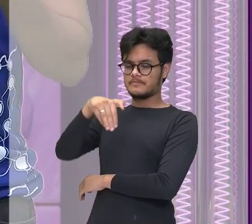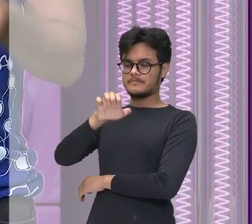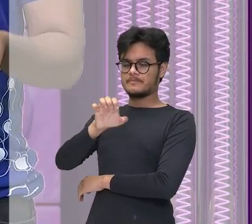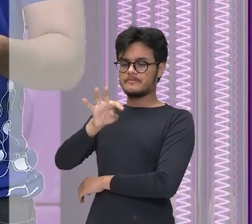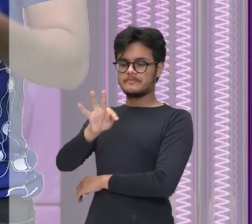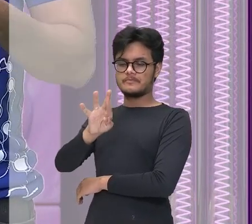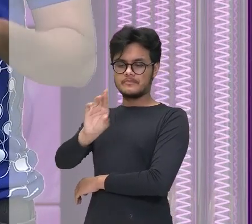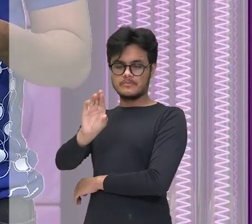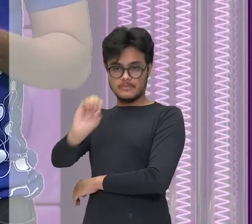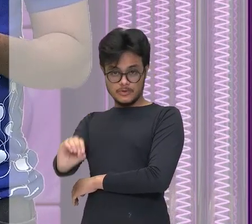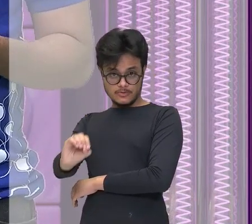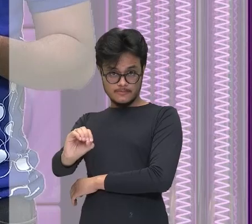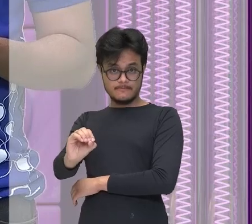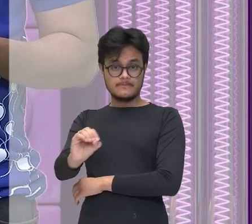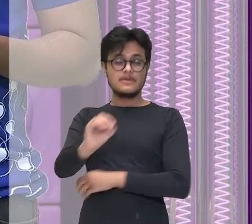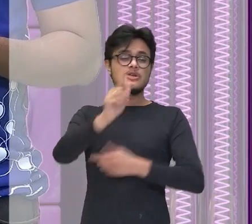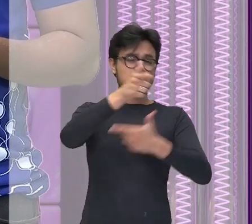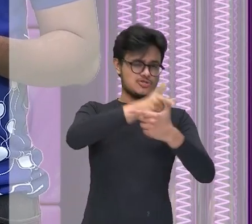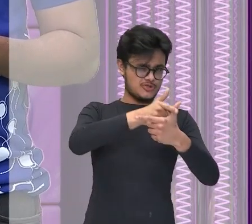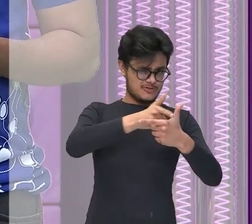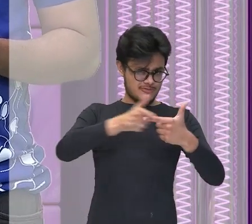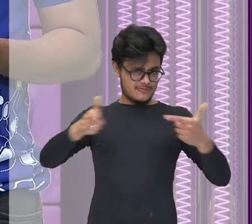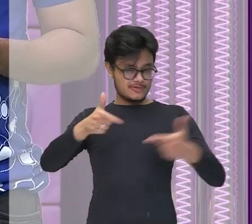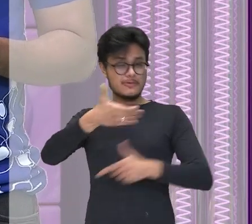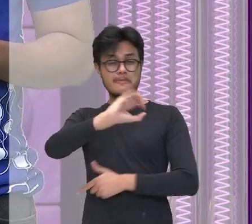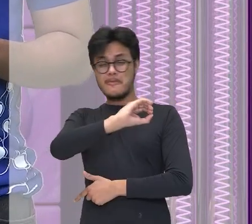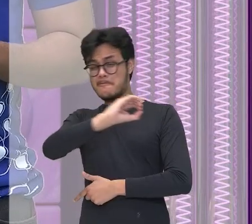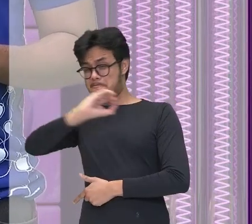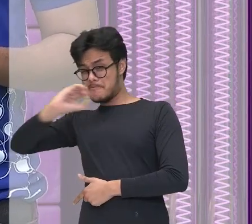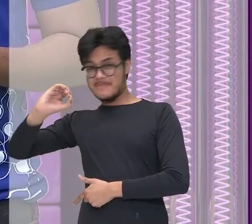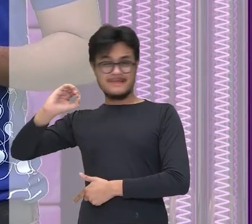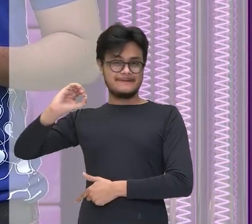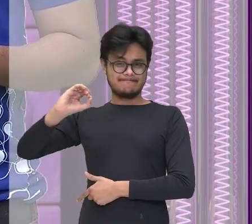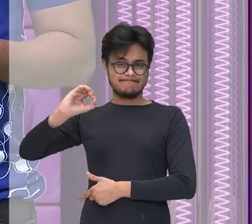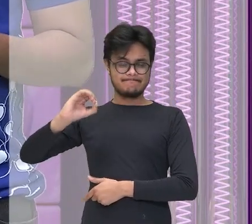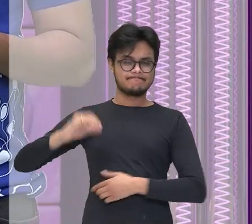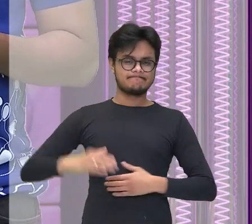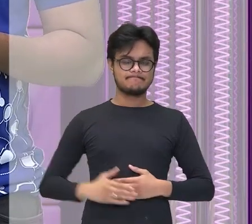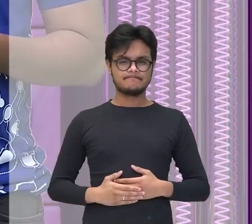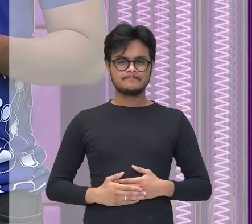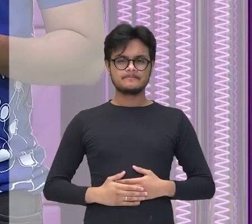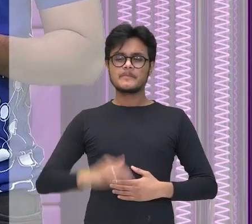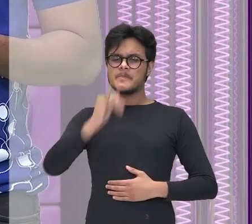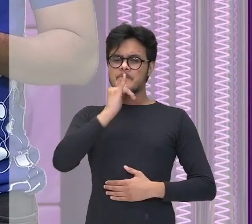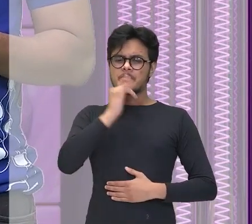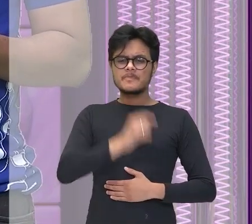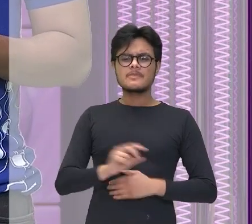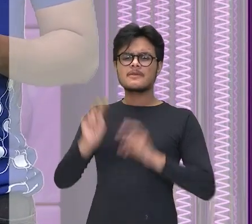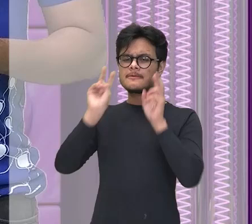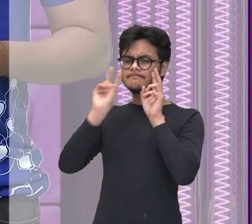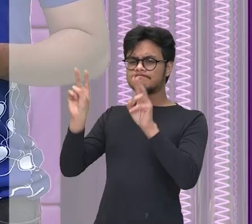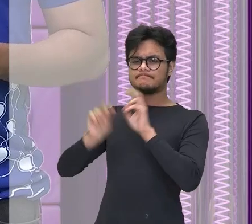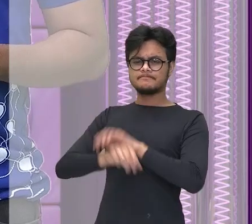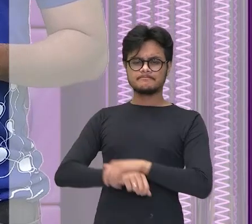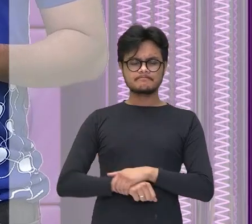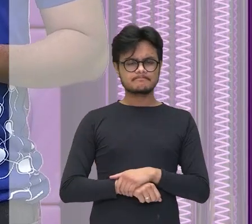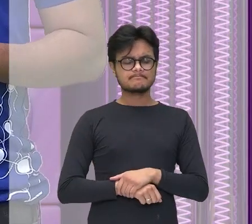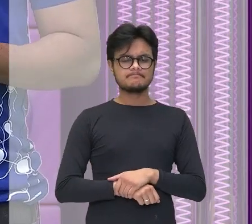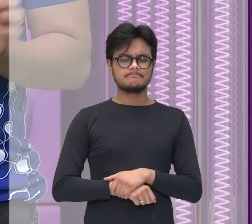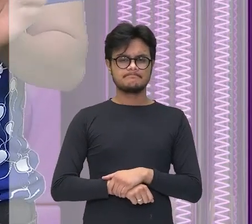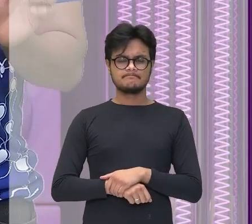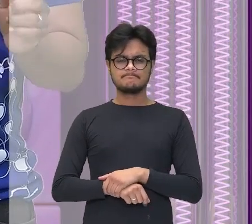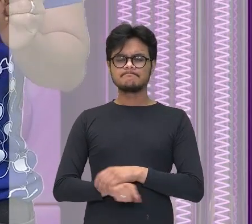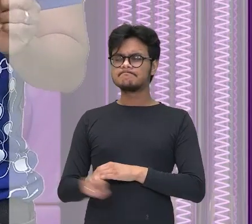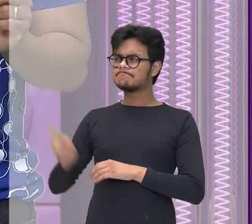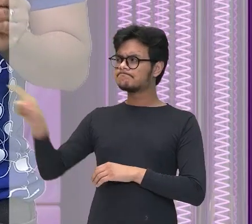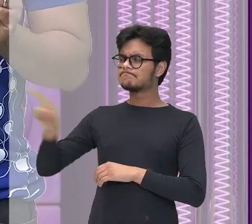é a milésima parte de 1 milímetro. Então, observe comigo aqui na tela. Aqui, ao meu lado,